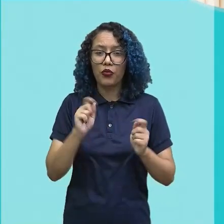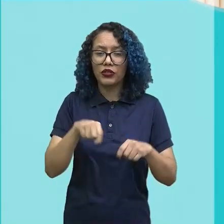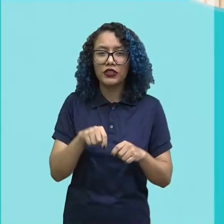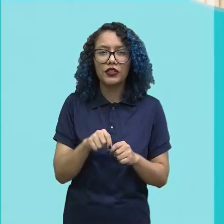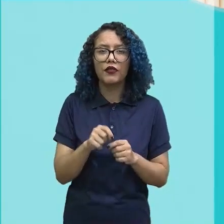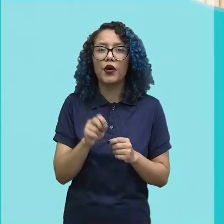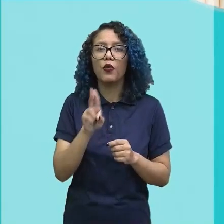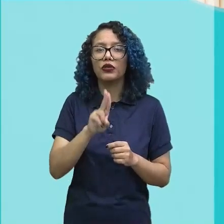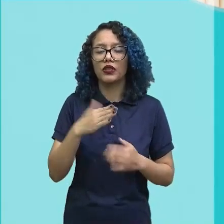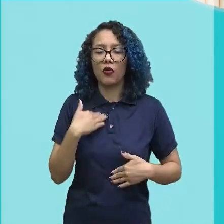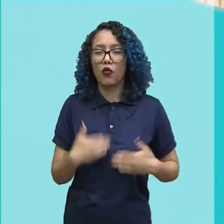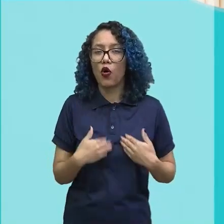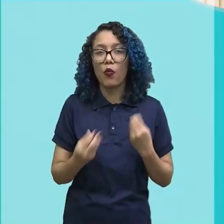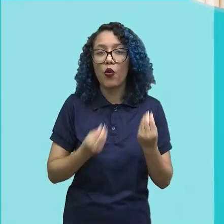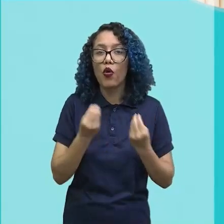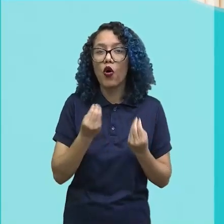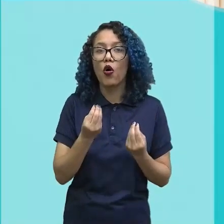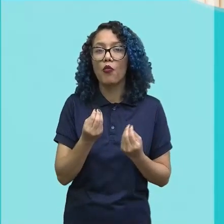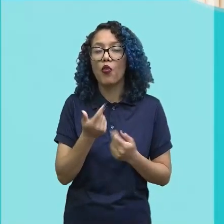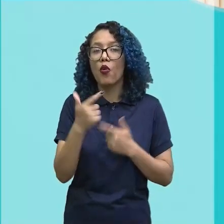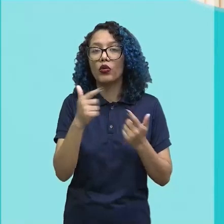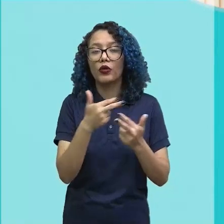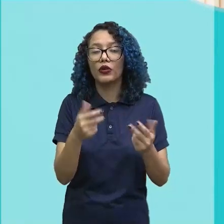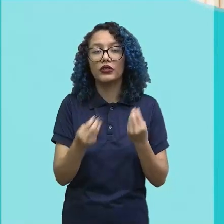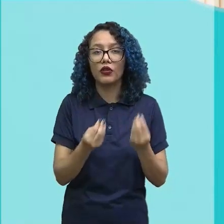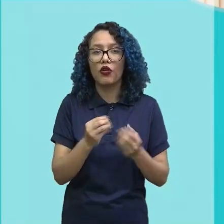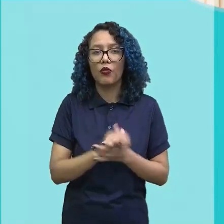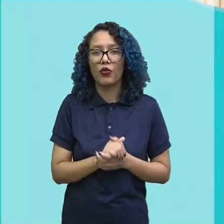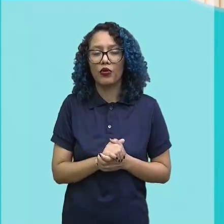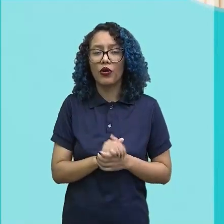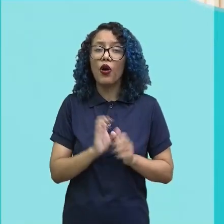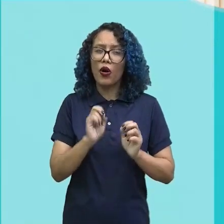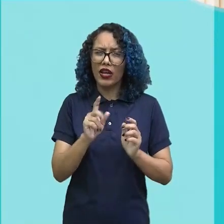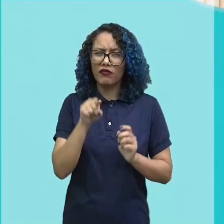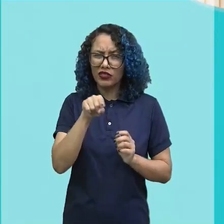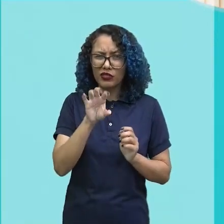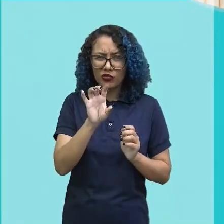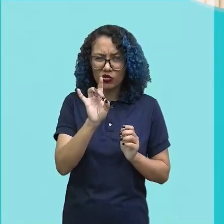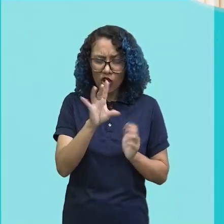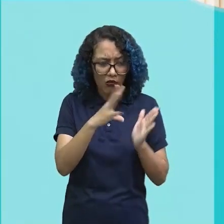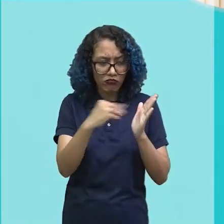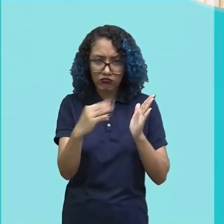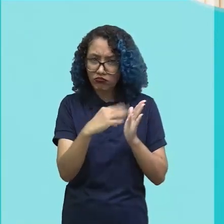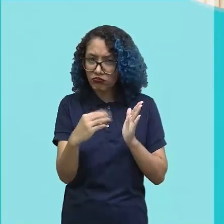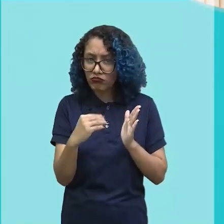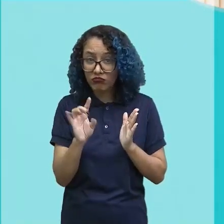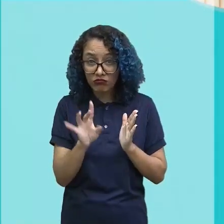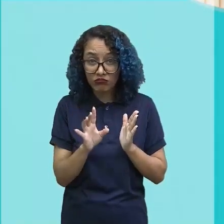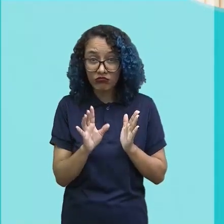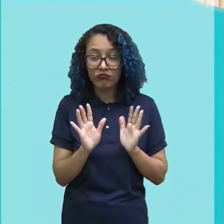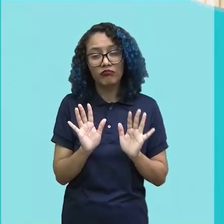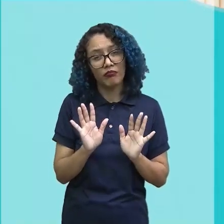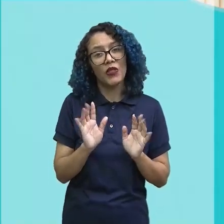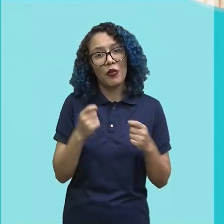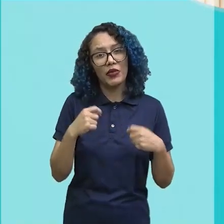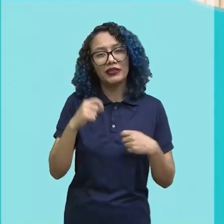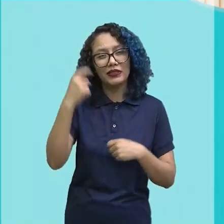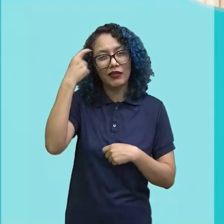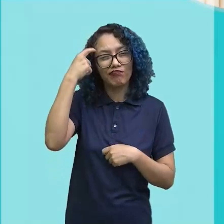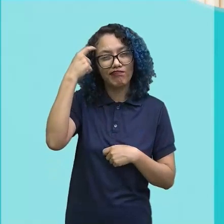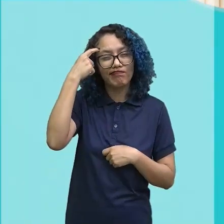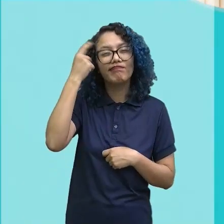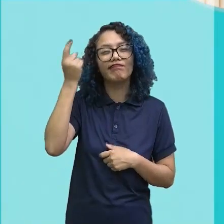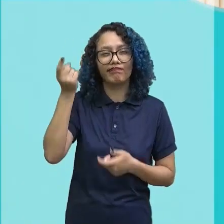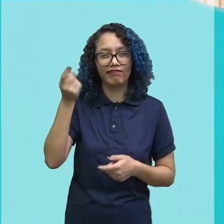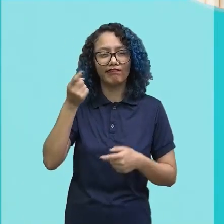fazer? Seu corpo está falando e você só está querendo copiar, reproduzir? Algo a se indagar.